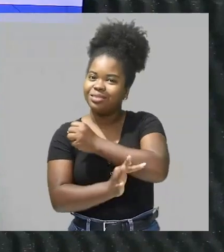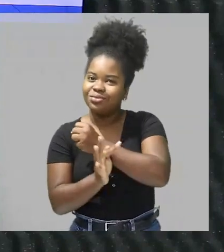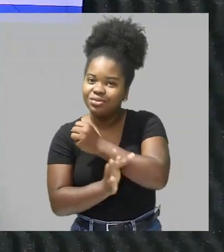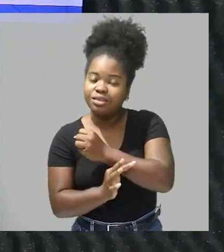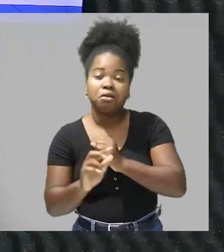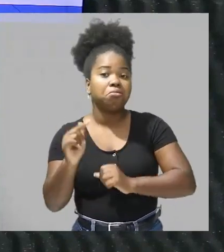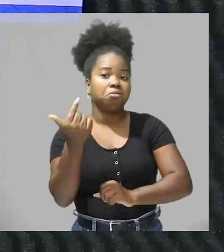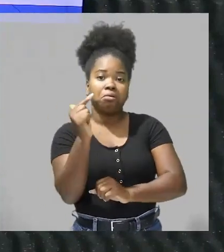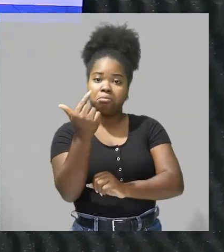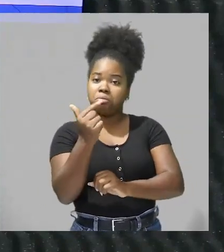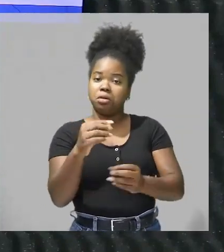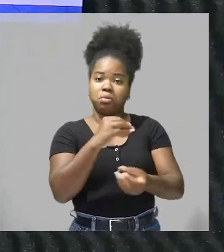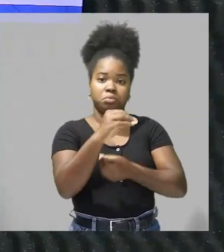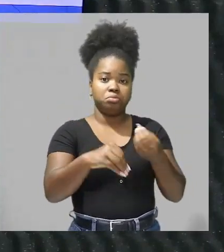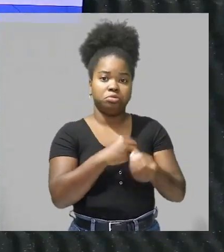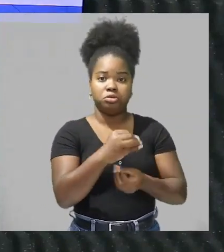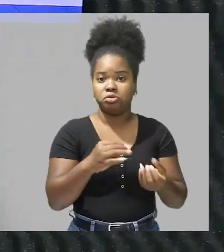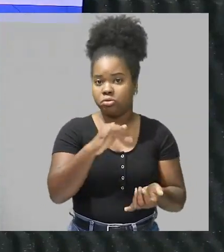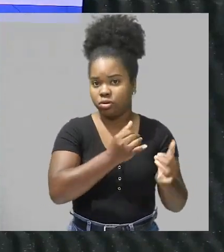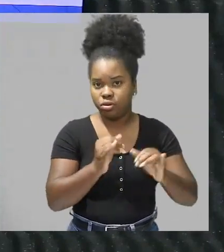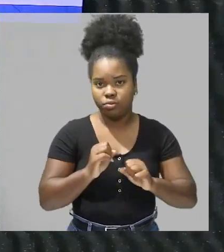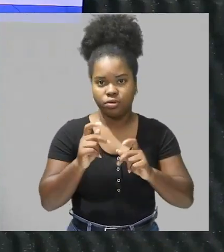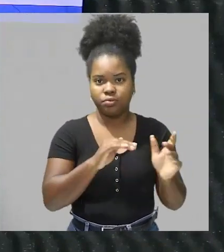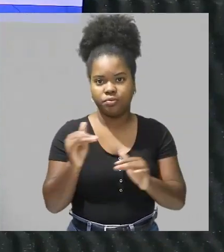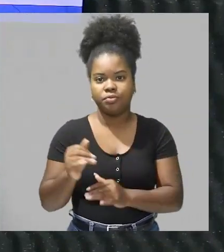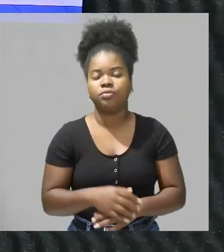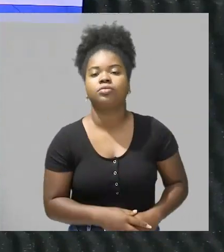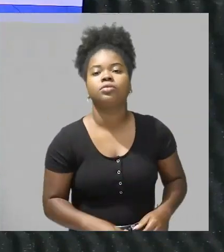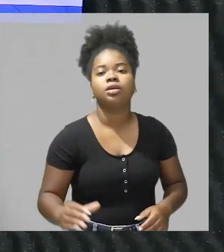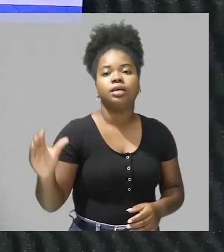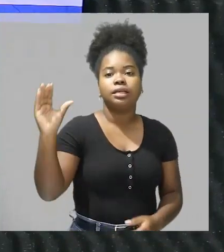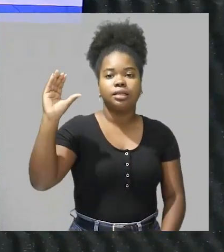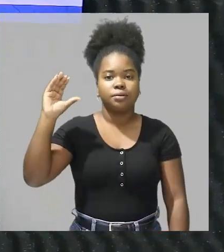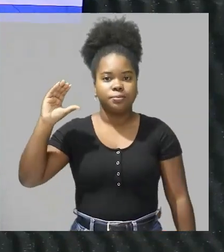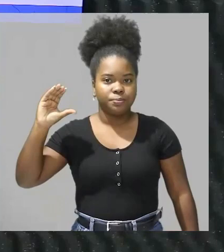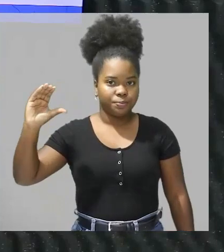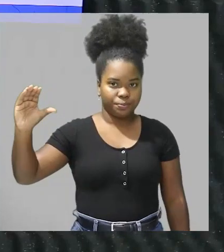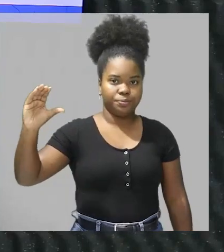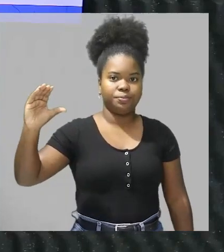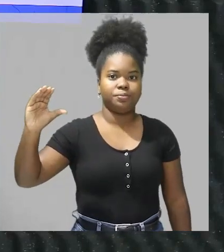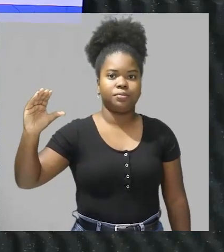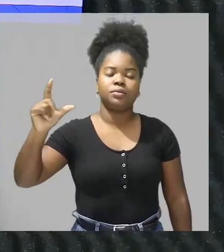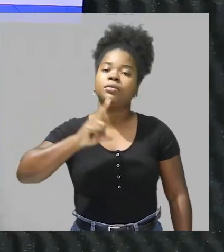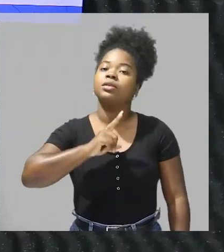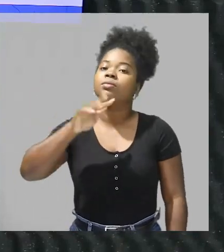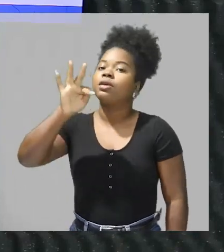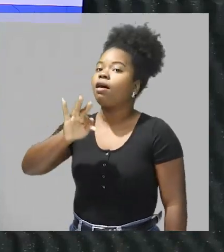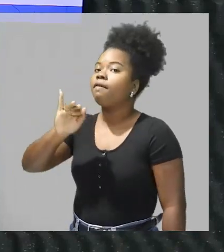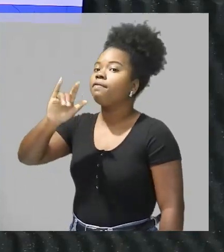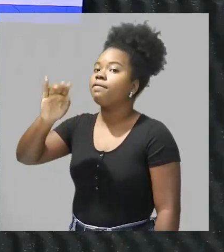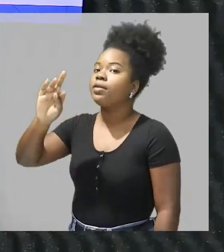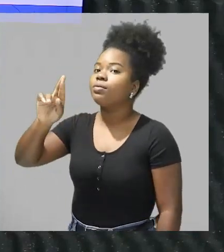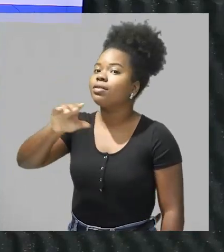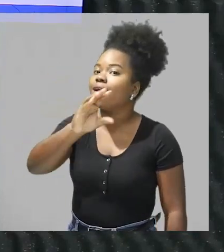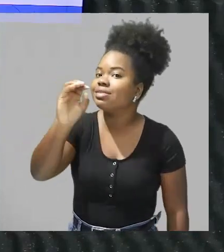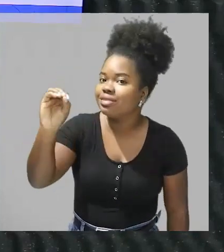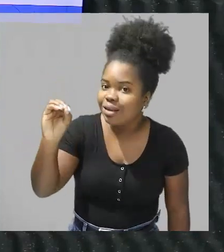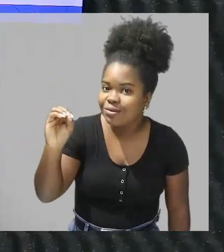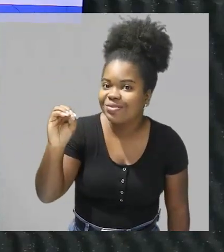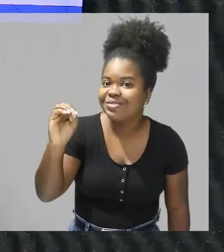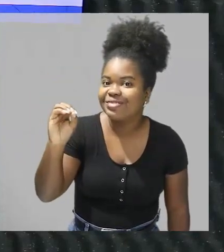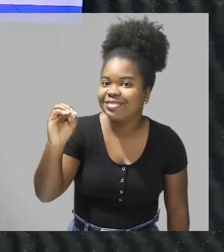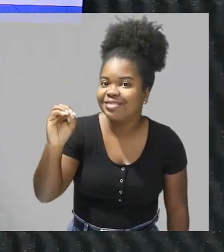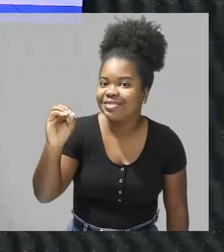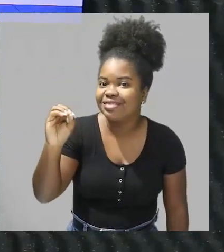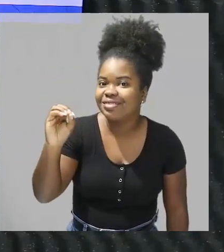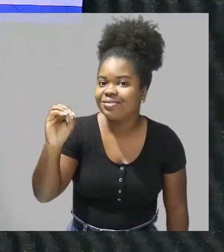eu não tenho nenhuma substância utilizada aí na Etapa C eu tenho a filtração turminha então eu vou estar